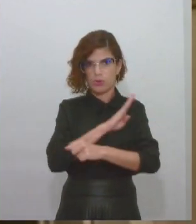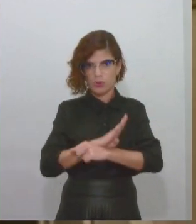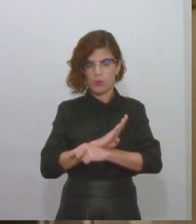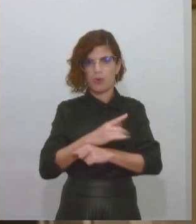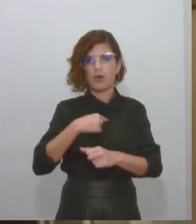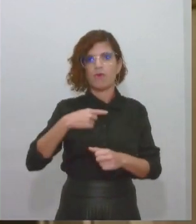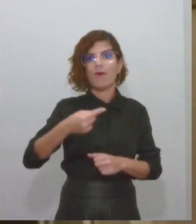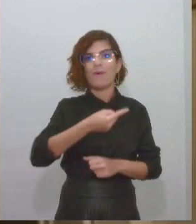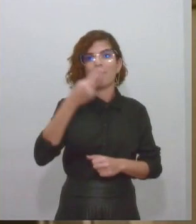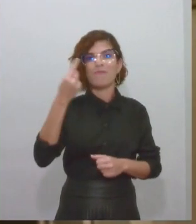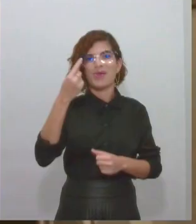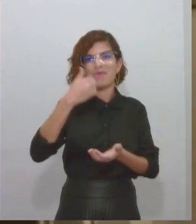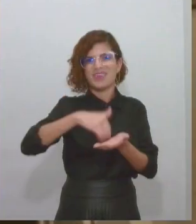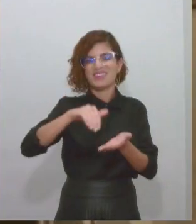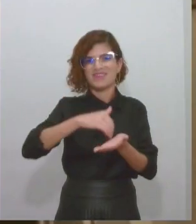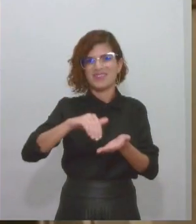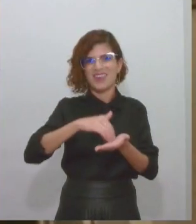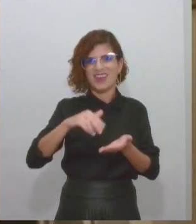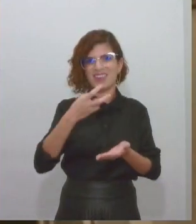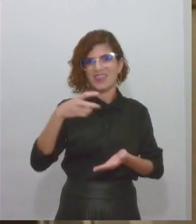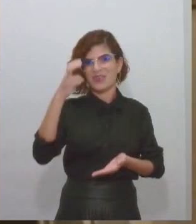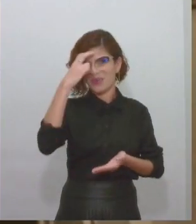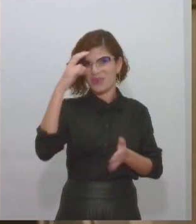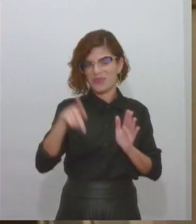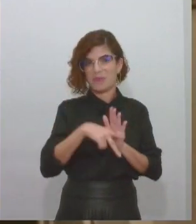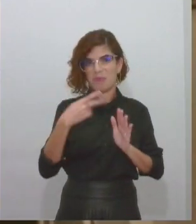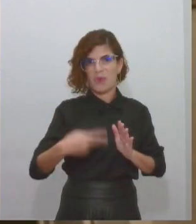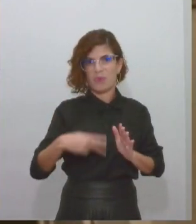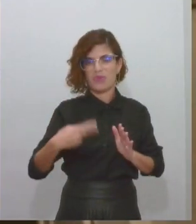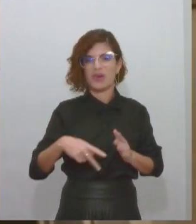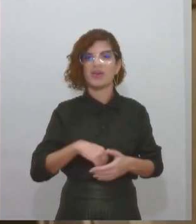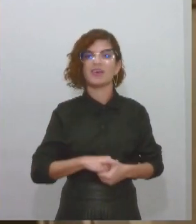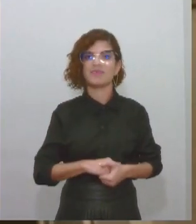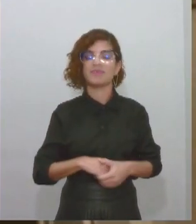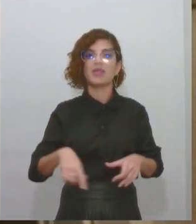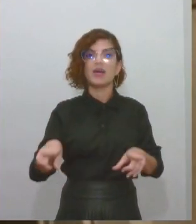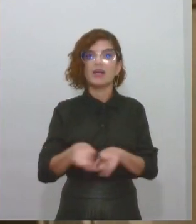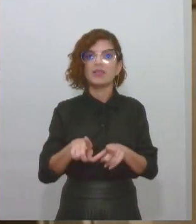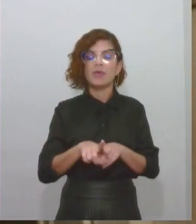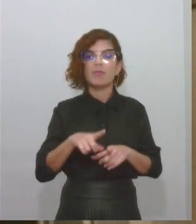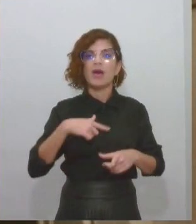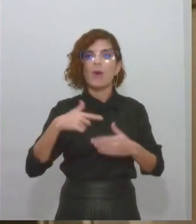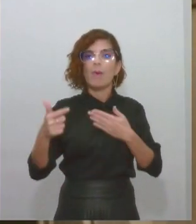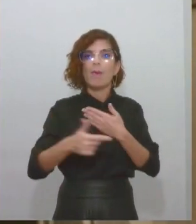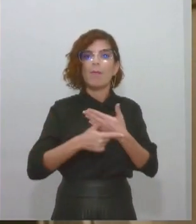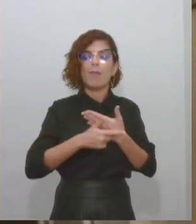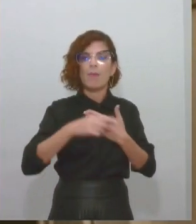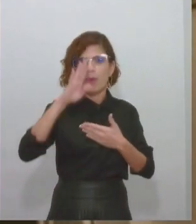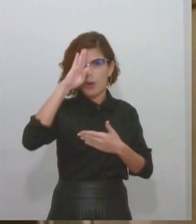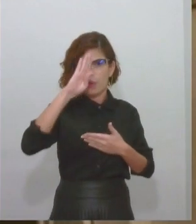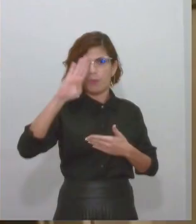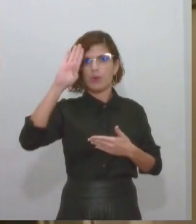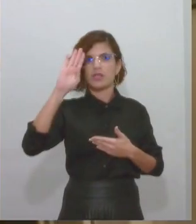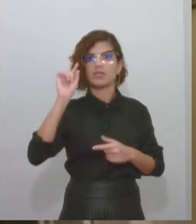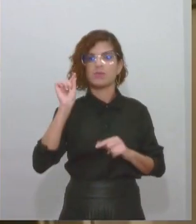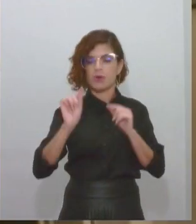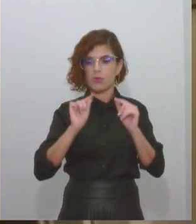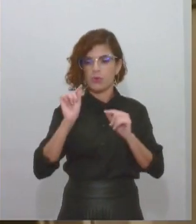desse município. Eu tive como incumbência principal realizar o centenário da